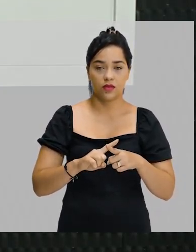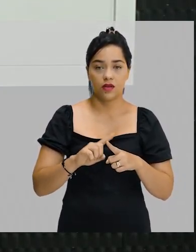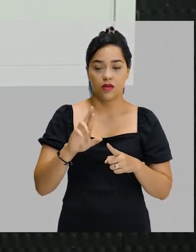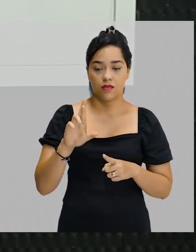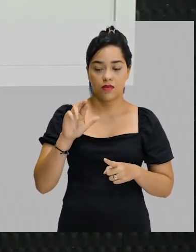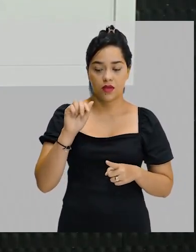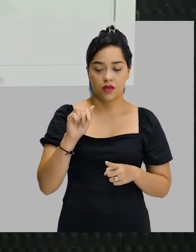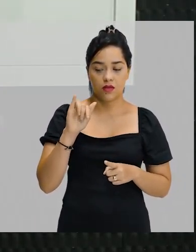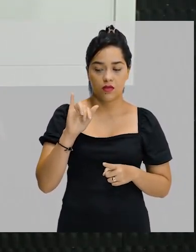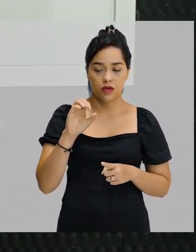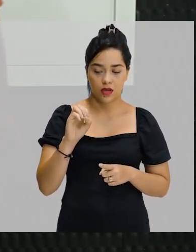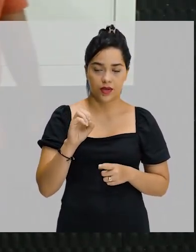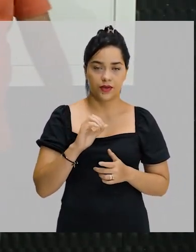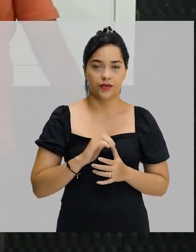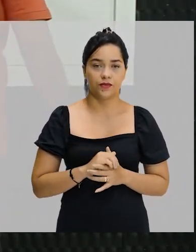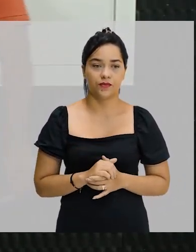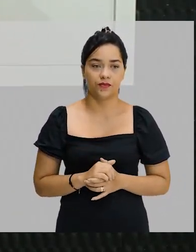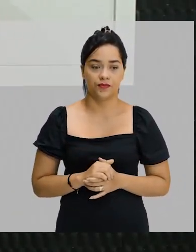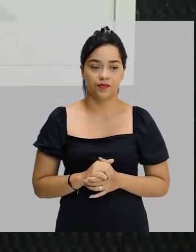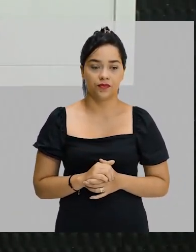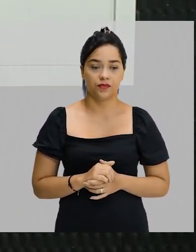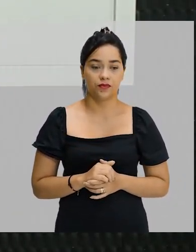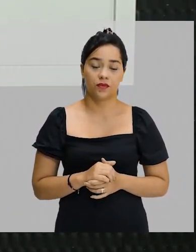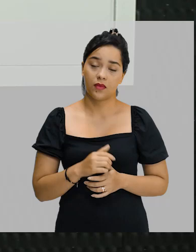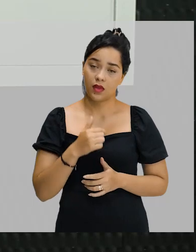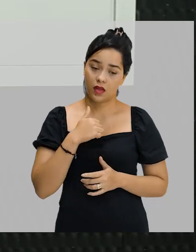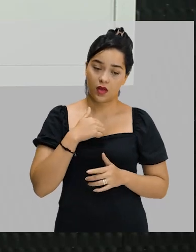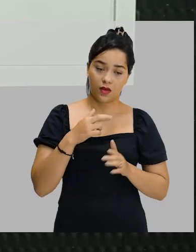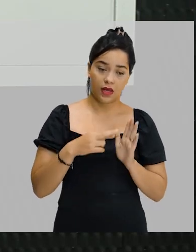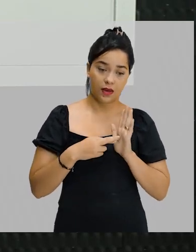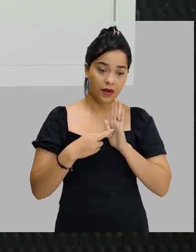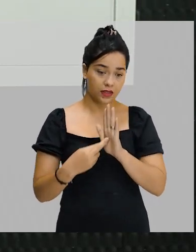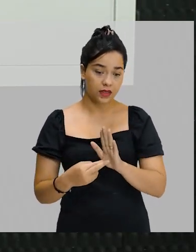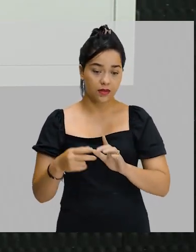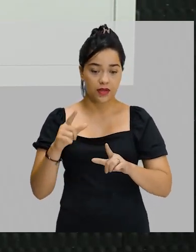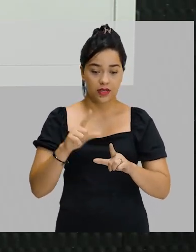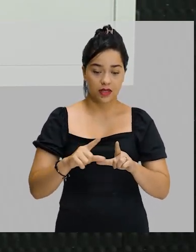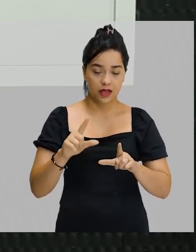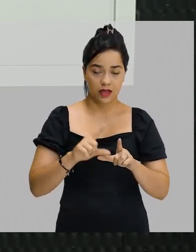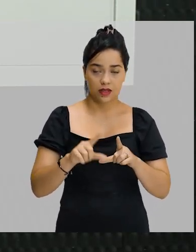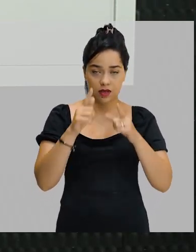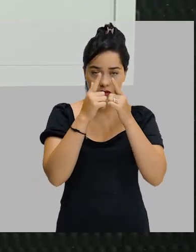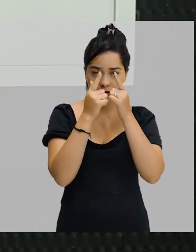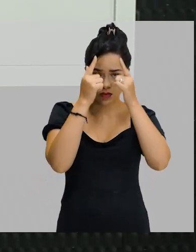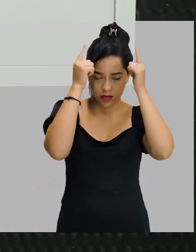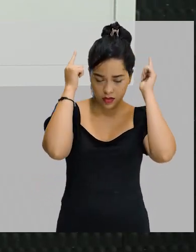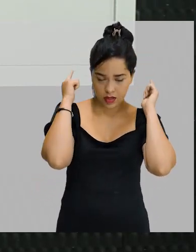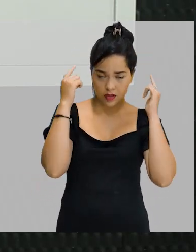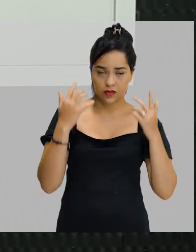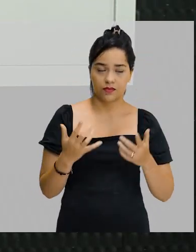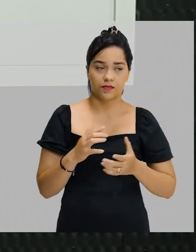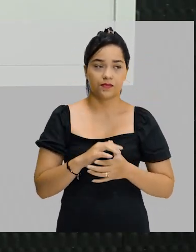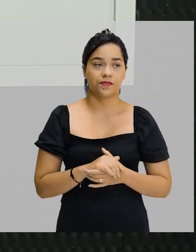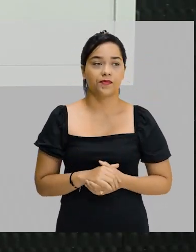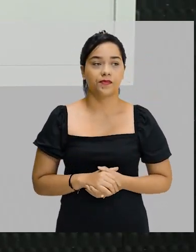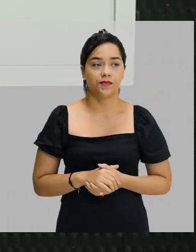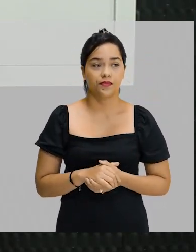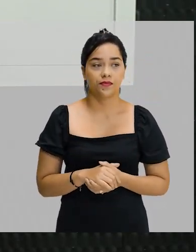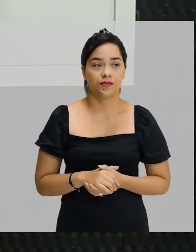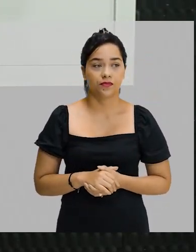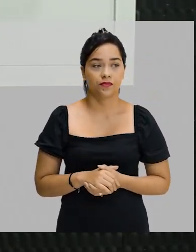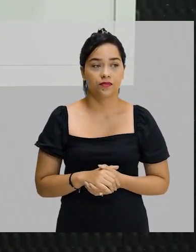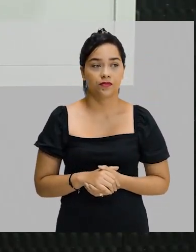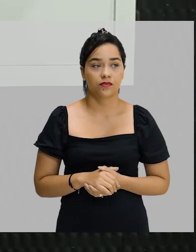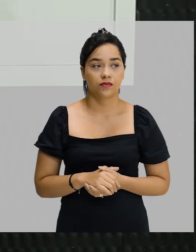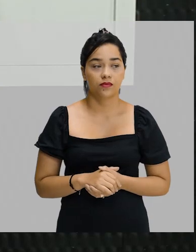pelo raio. Tá ok? Vamos representar aqui por essa letra grega. Tá ok? Por enquanto.